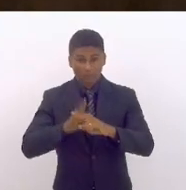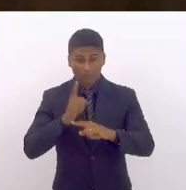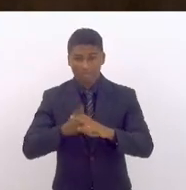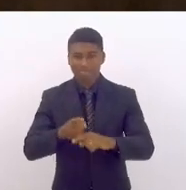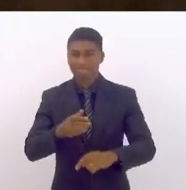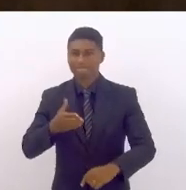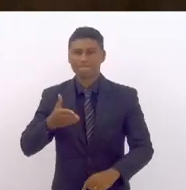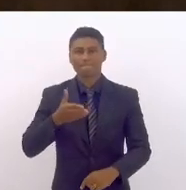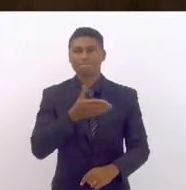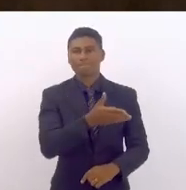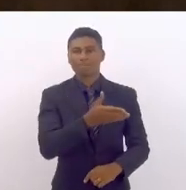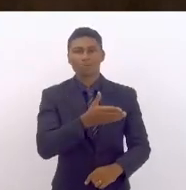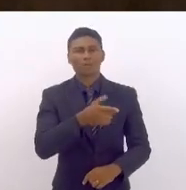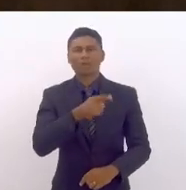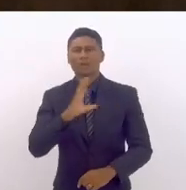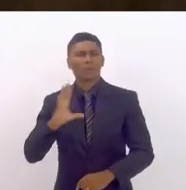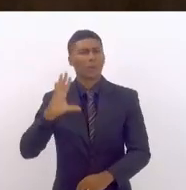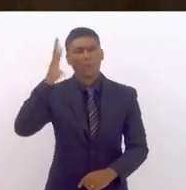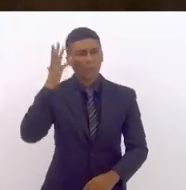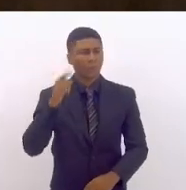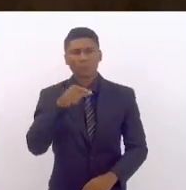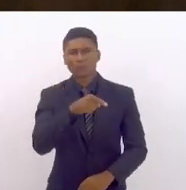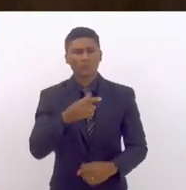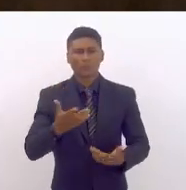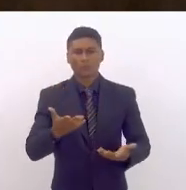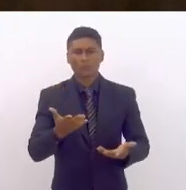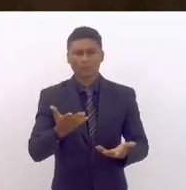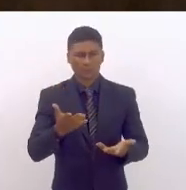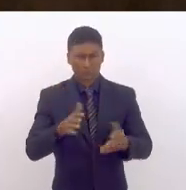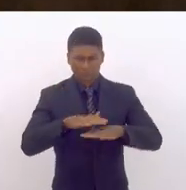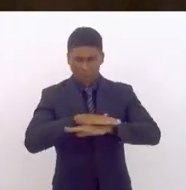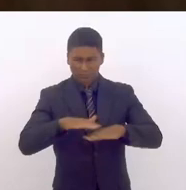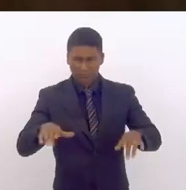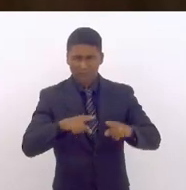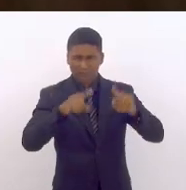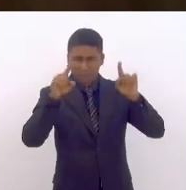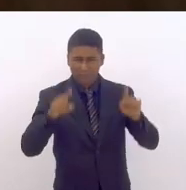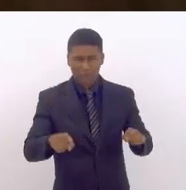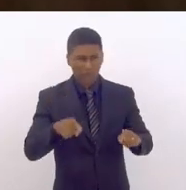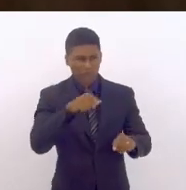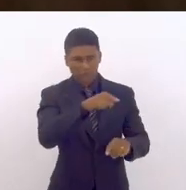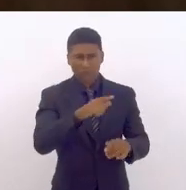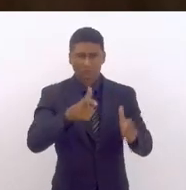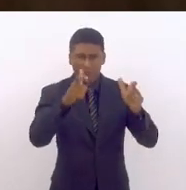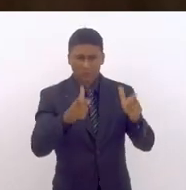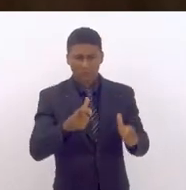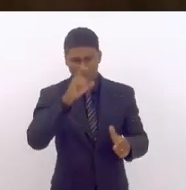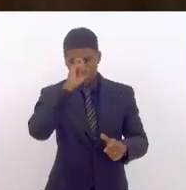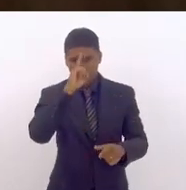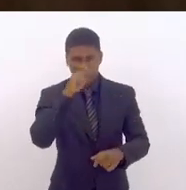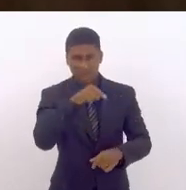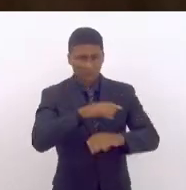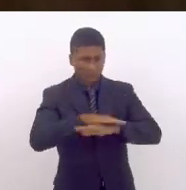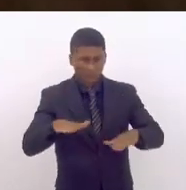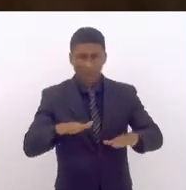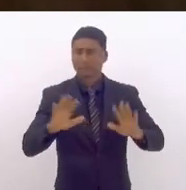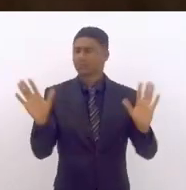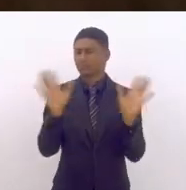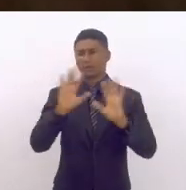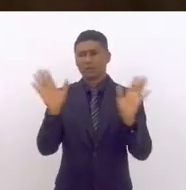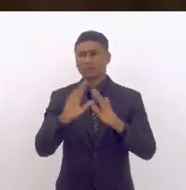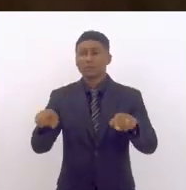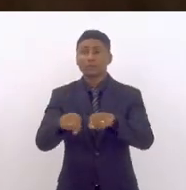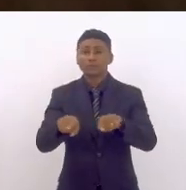coisa não está acontecendo só com os trabalhadores na unidade hospitalar, mas também com